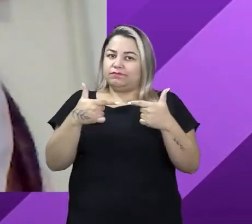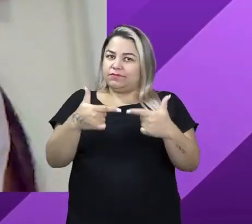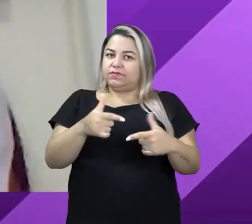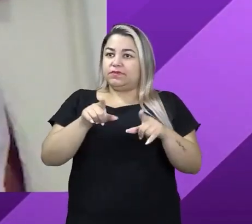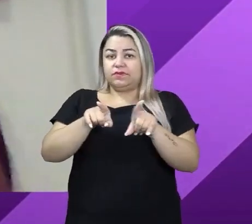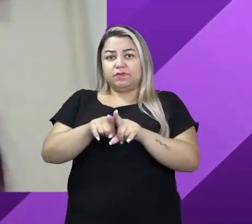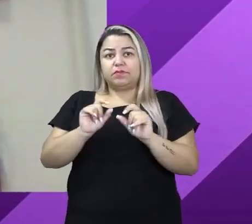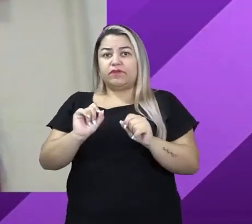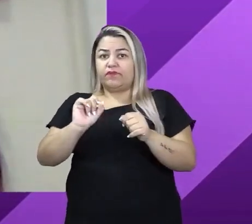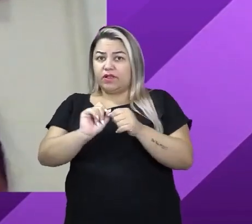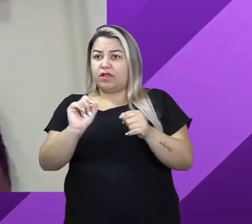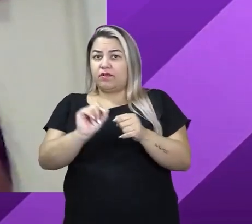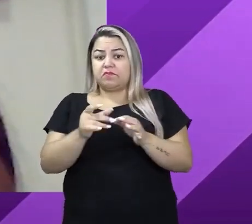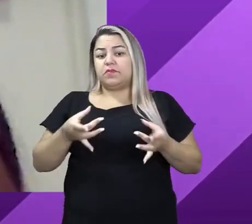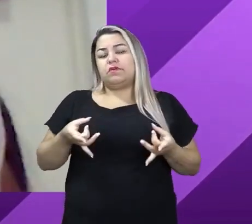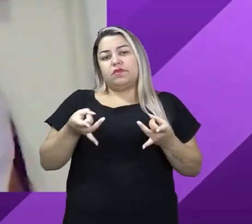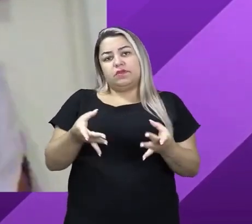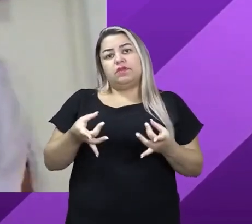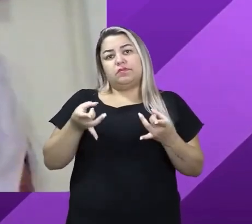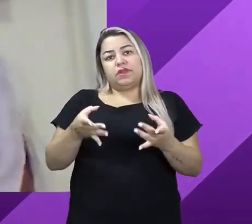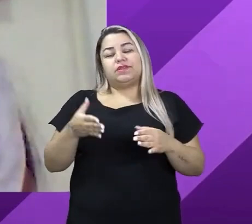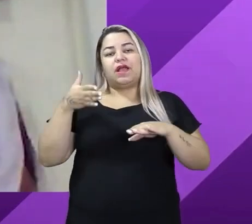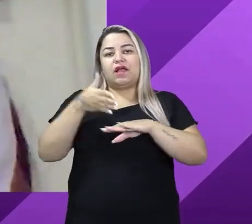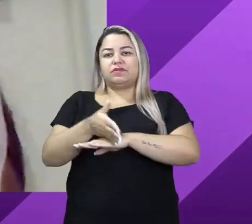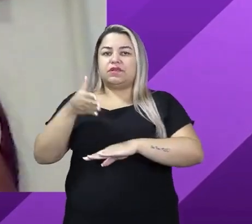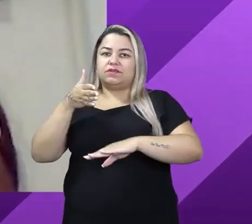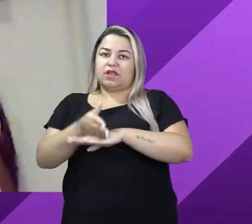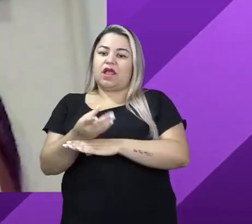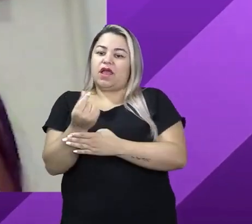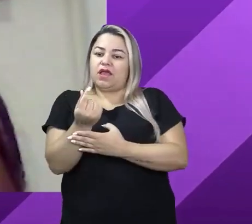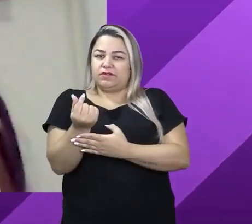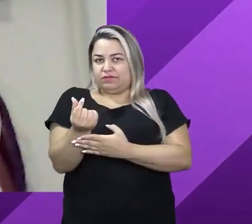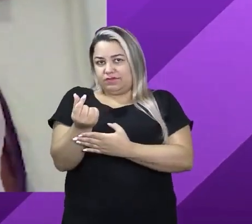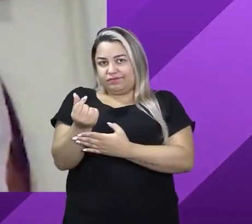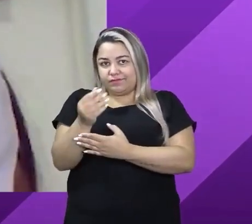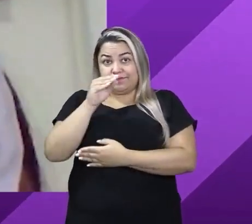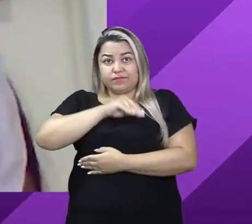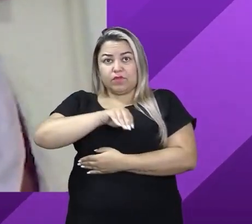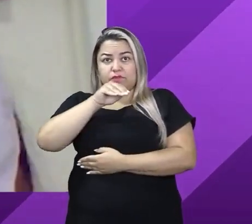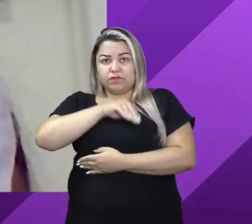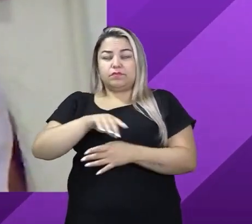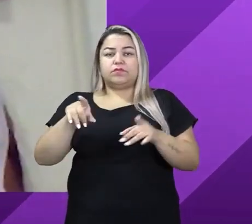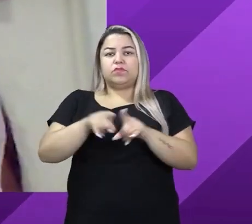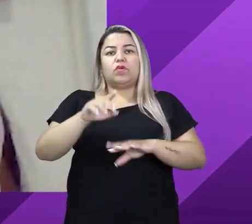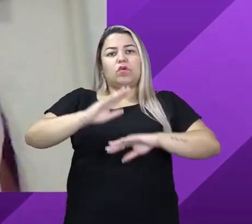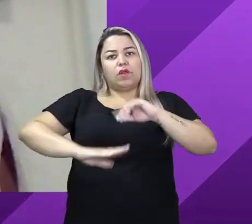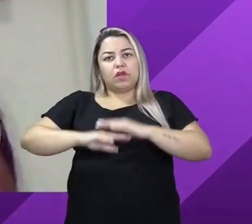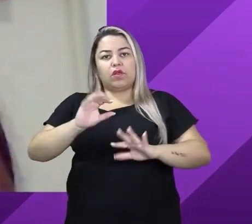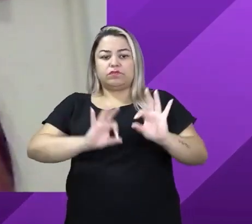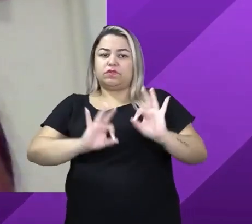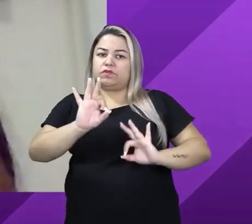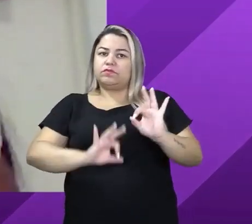produzir, para comercializar e para ter acesso à renda monetária. Esse processo de auto-organização das mulheres